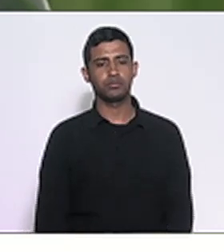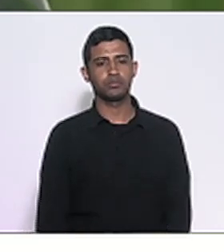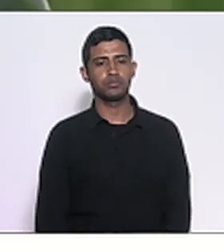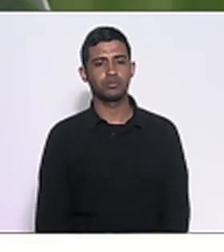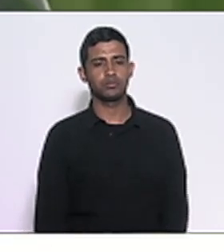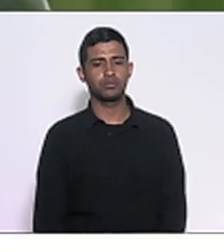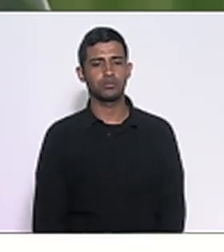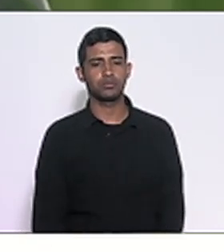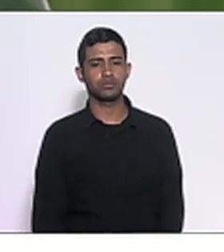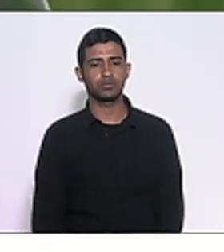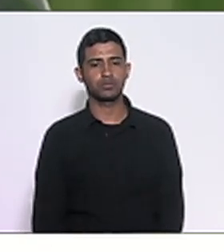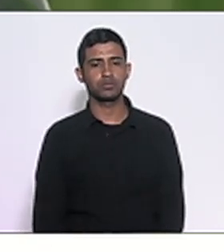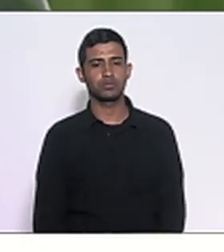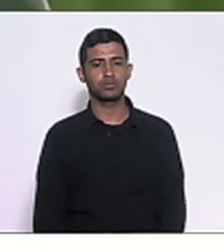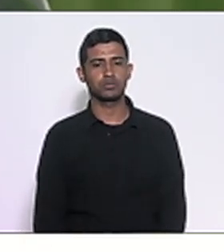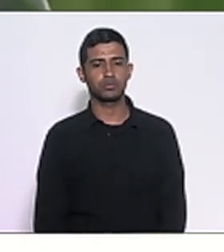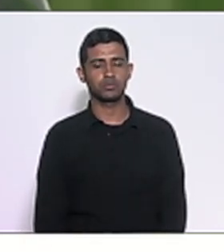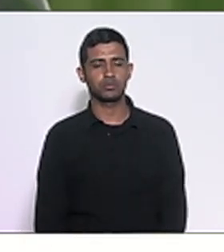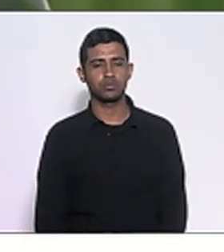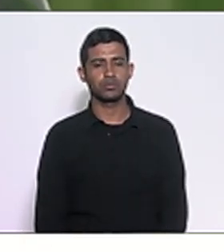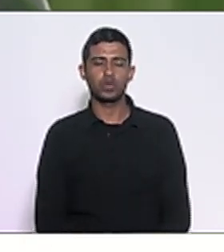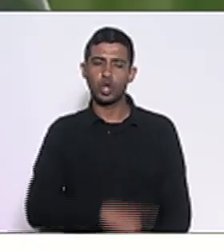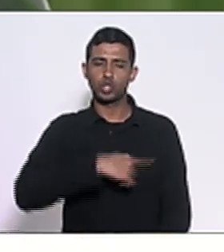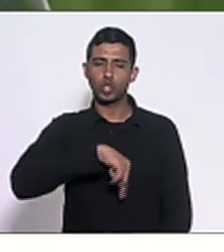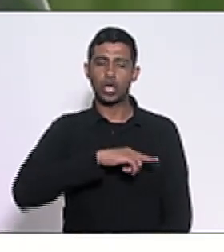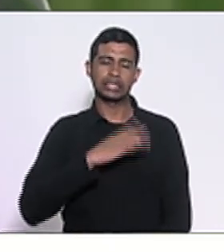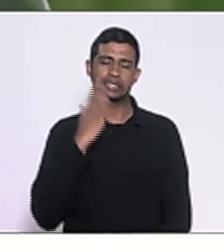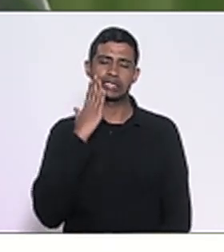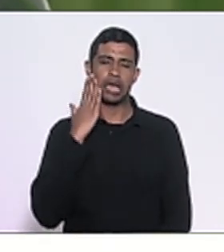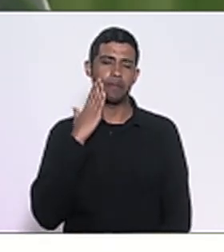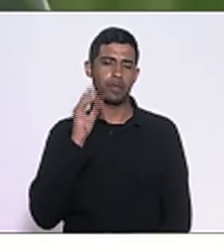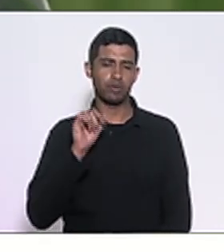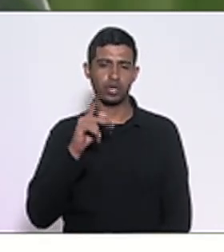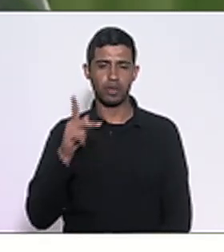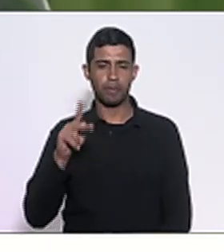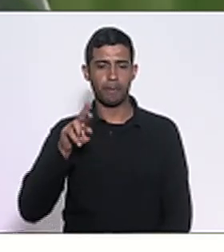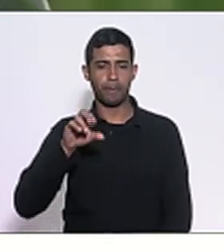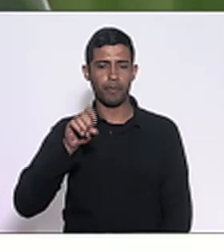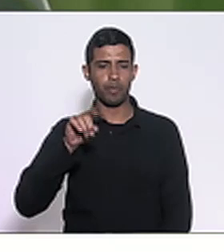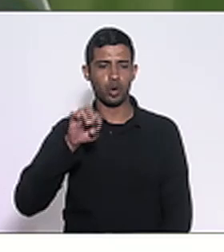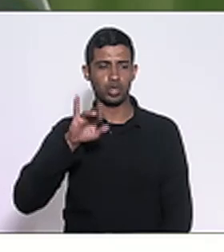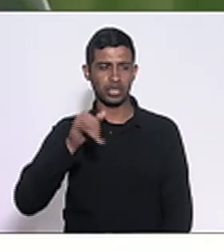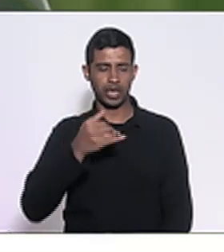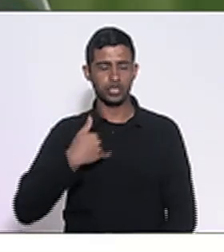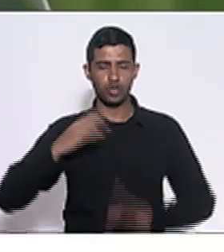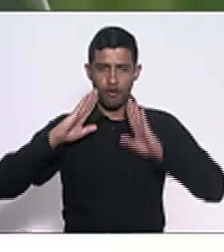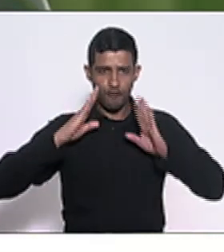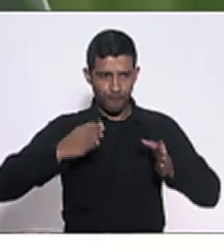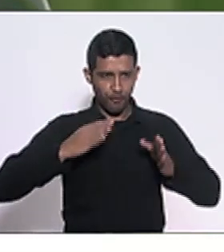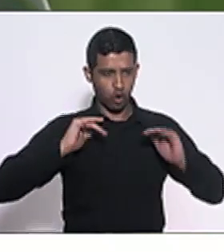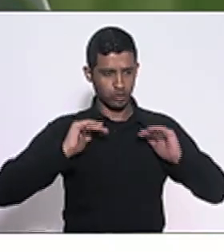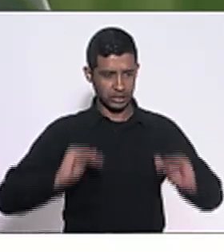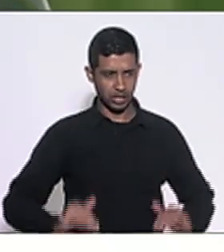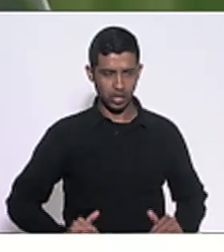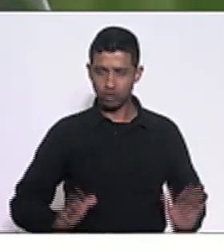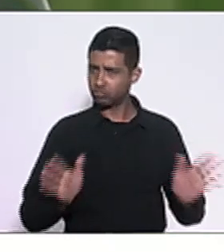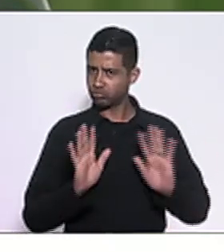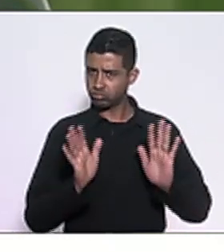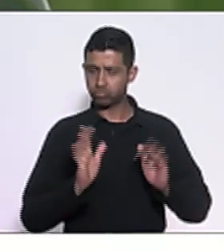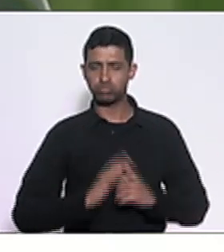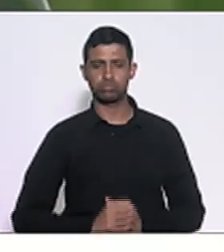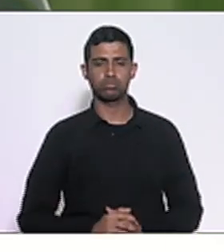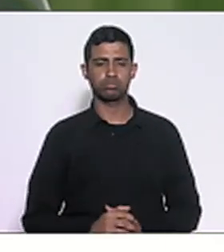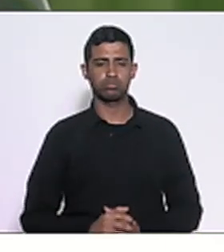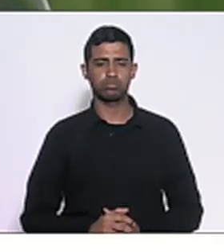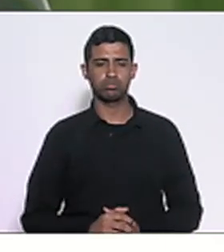entendemos que a atribuição primordial do Proderj não é atender diretamente o cidadão, nós atendemos indiretamente,